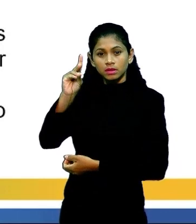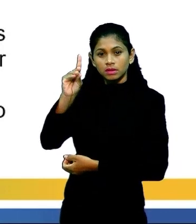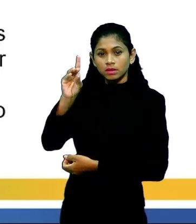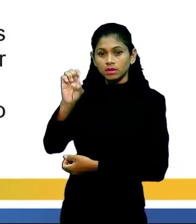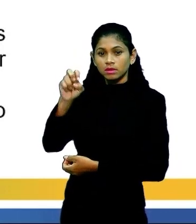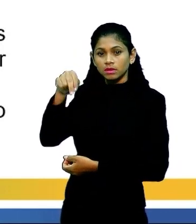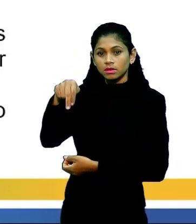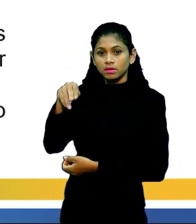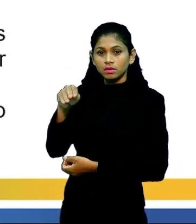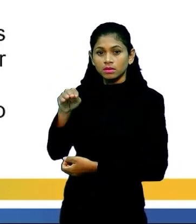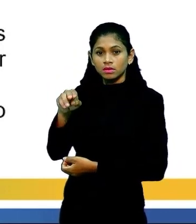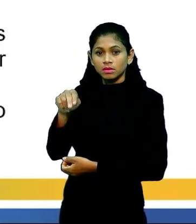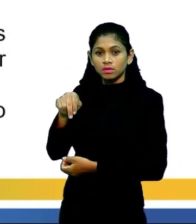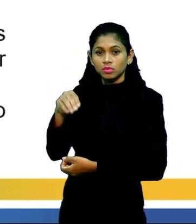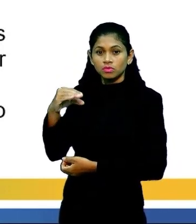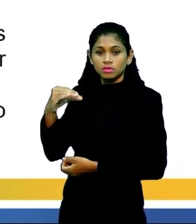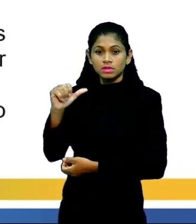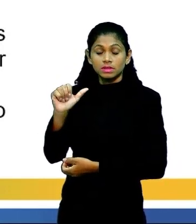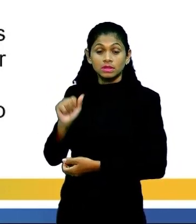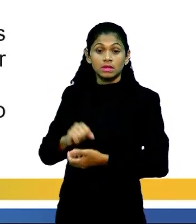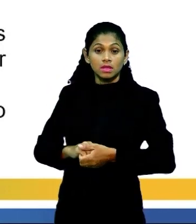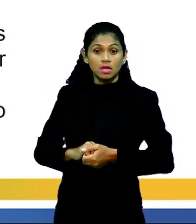devem proceder nesses casos.